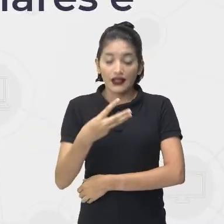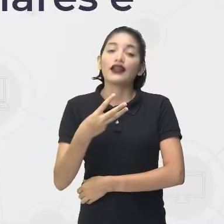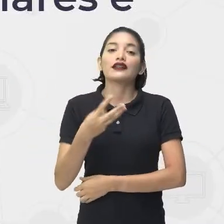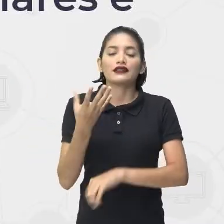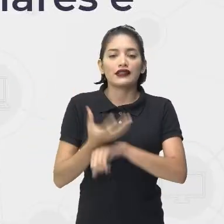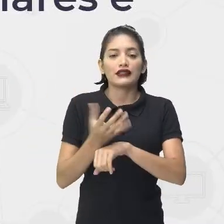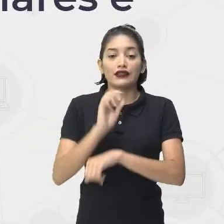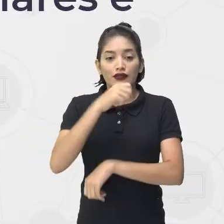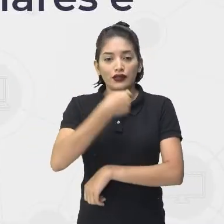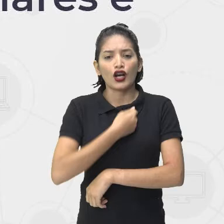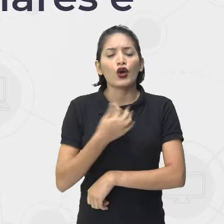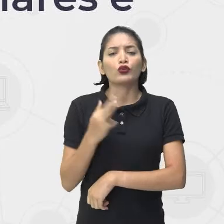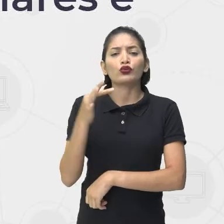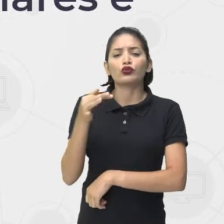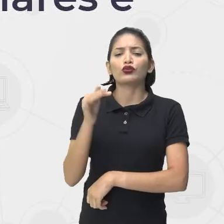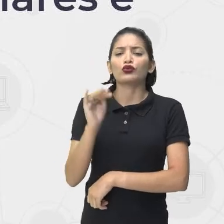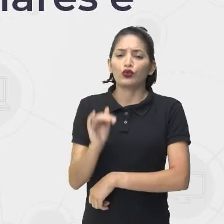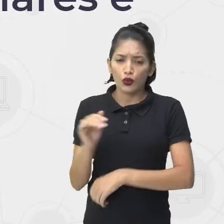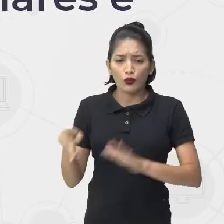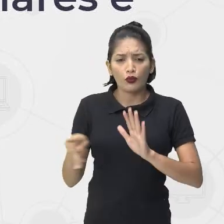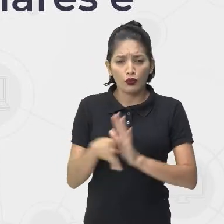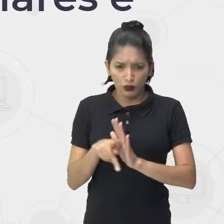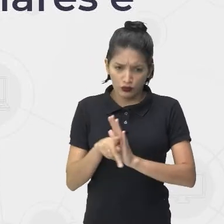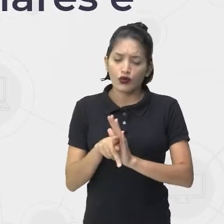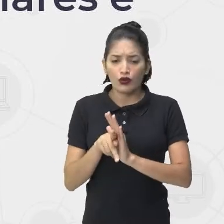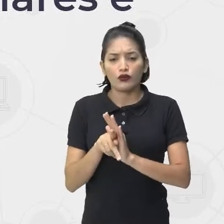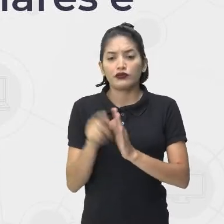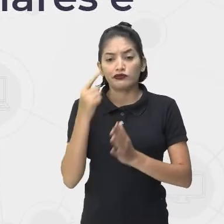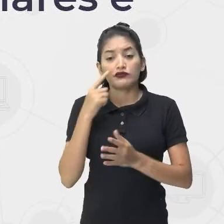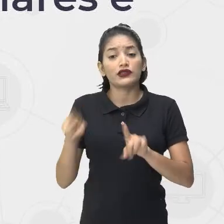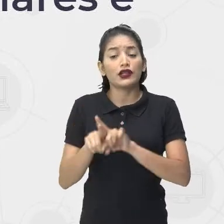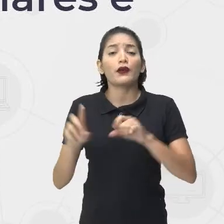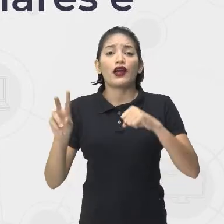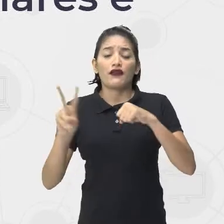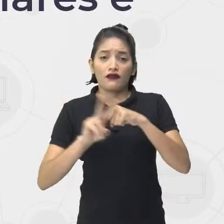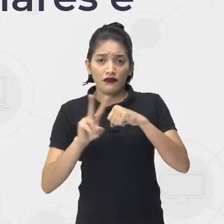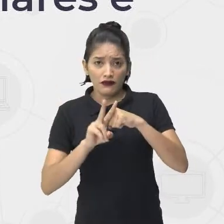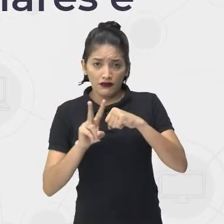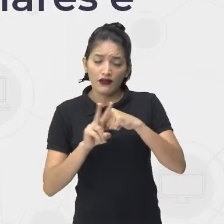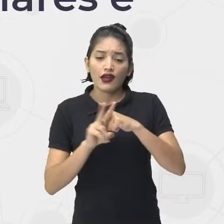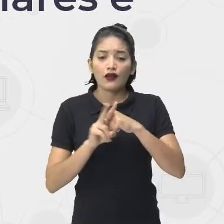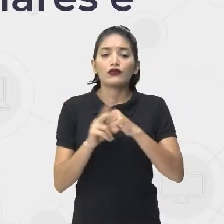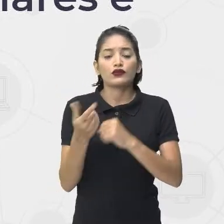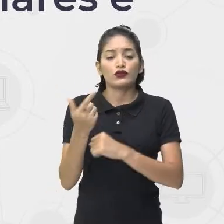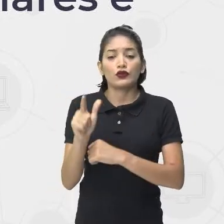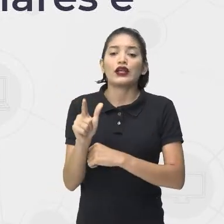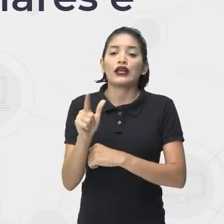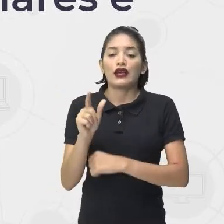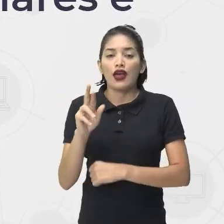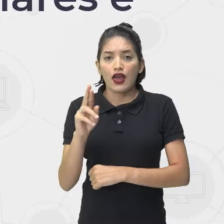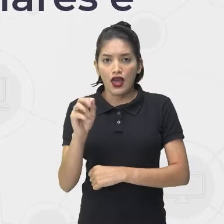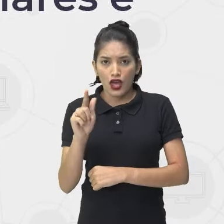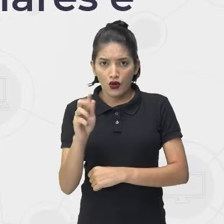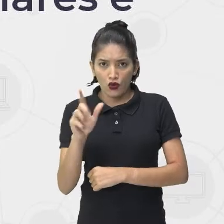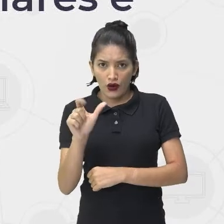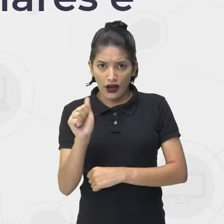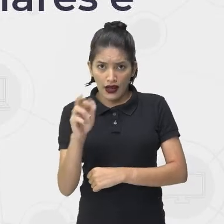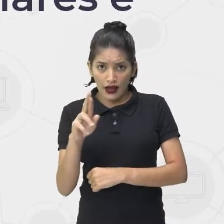Espanhola, futuro imperfeito do indicativo, verbos regulares e irregulares. Então, observe que